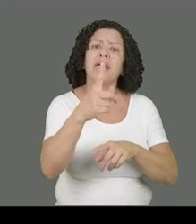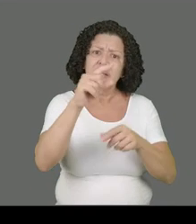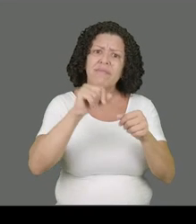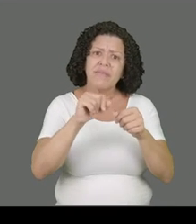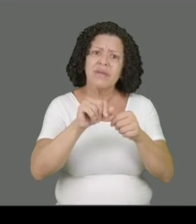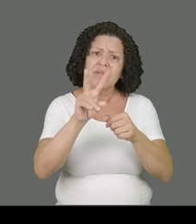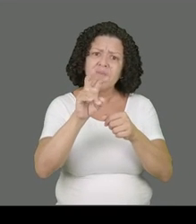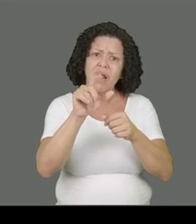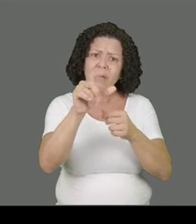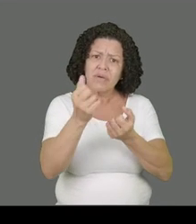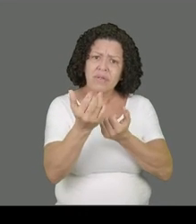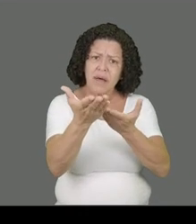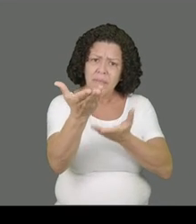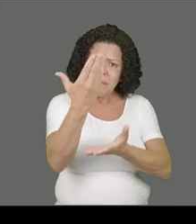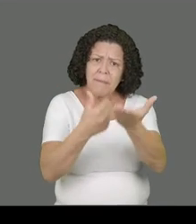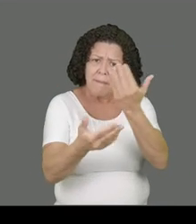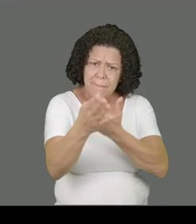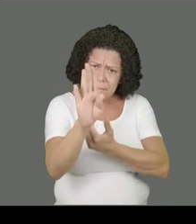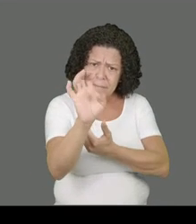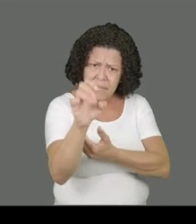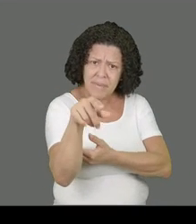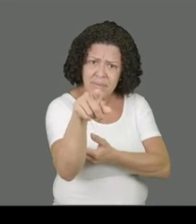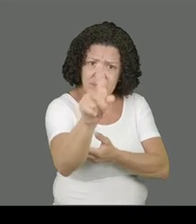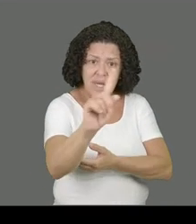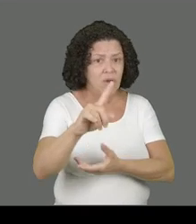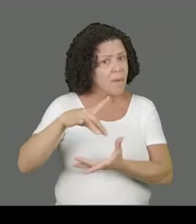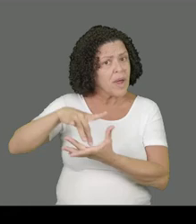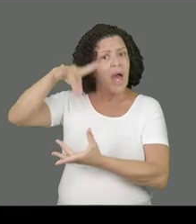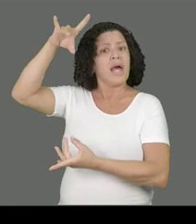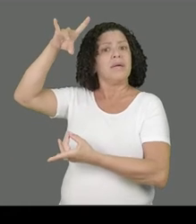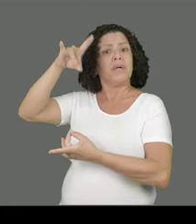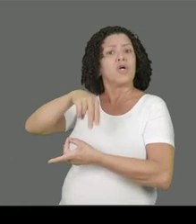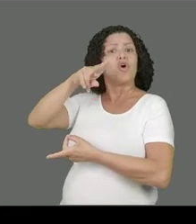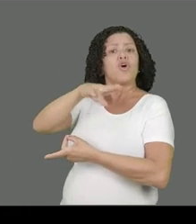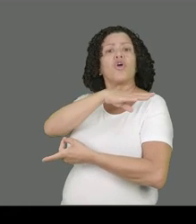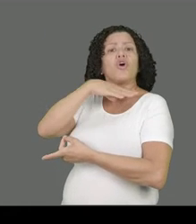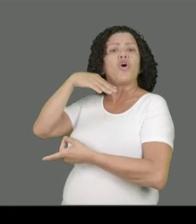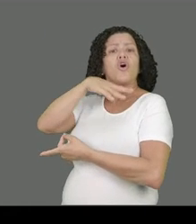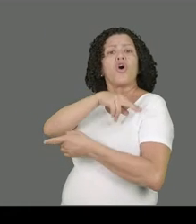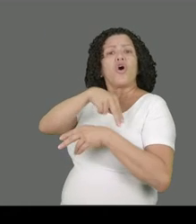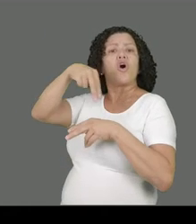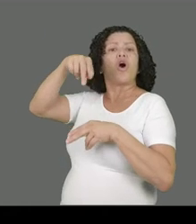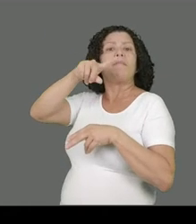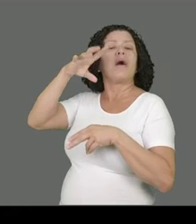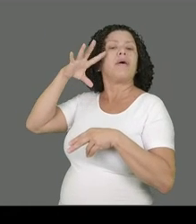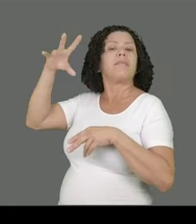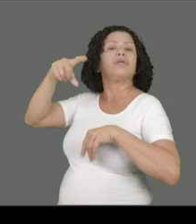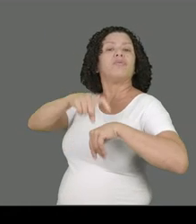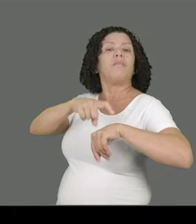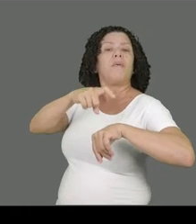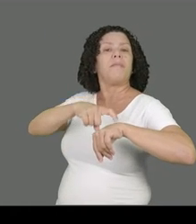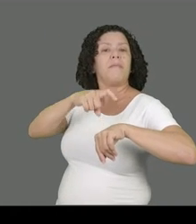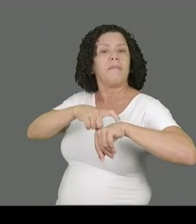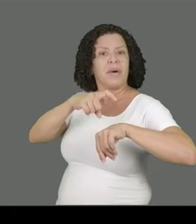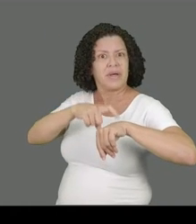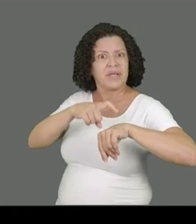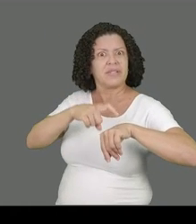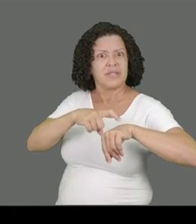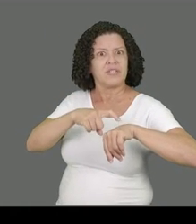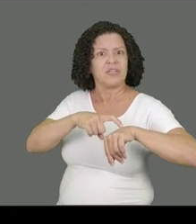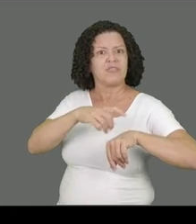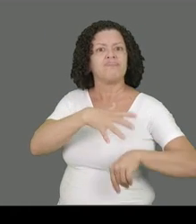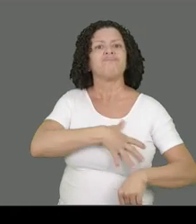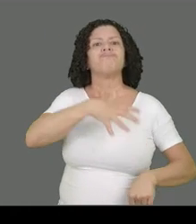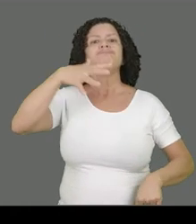é exatamente aquilo que nos faria bem, não para o nosso espírito imortal. Às vezes a ilusão do